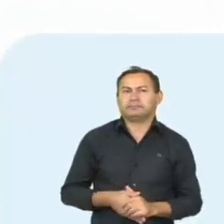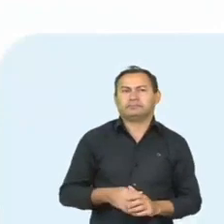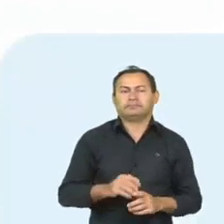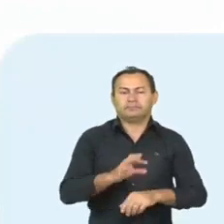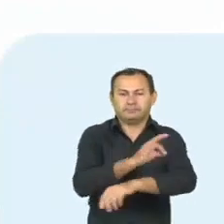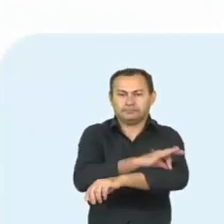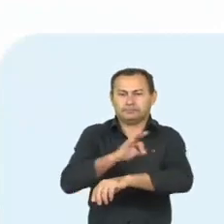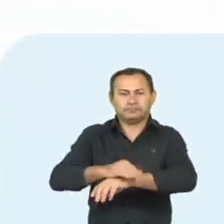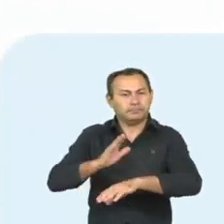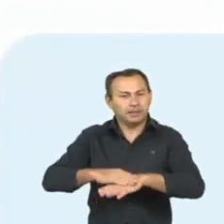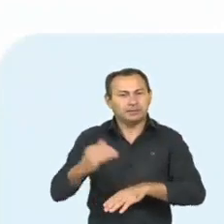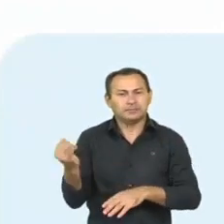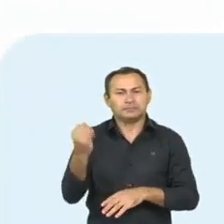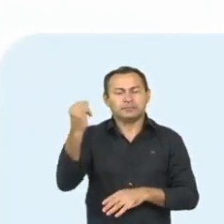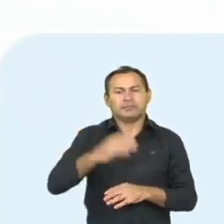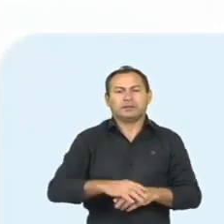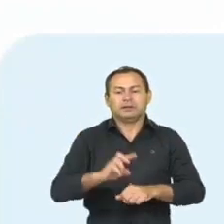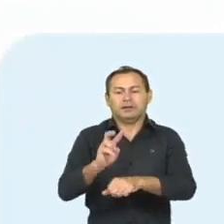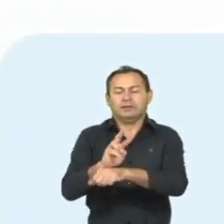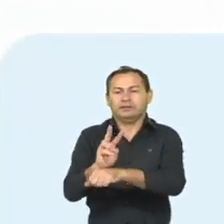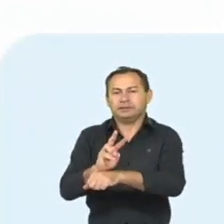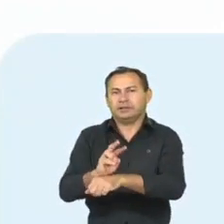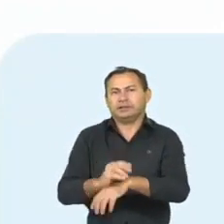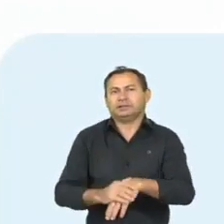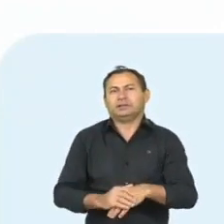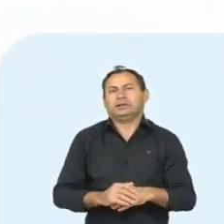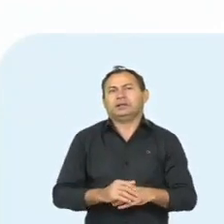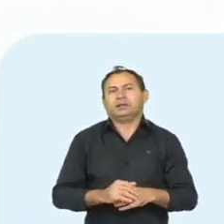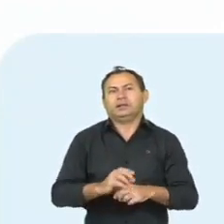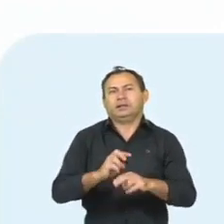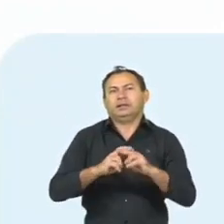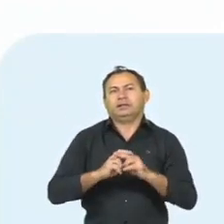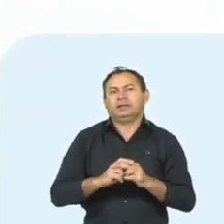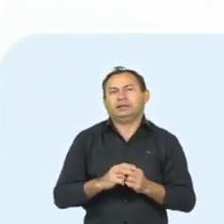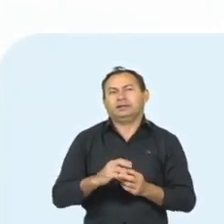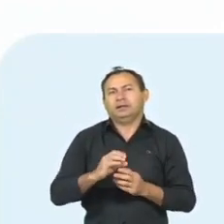medida mais importante na vigilância epidemiológica, justamente para você saber